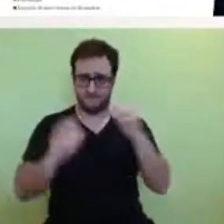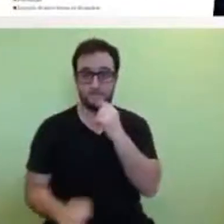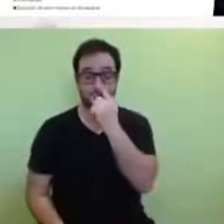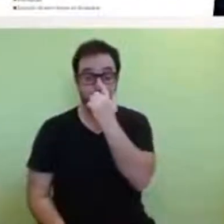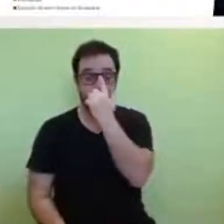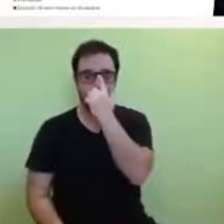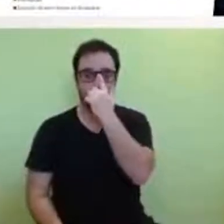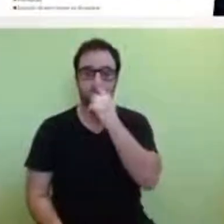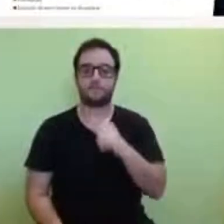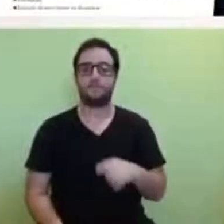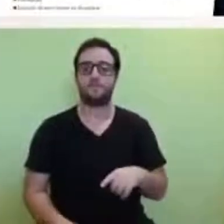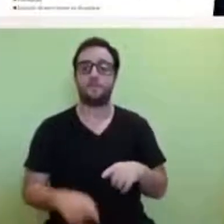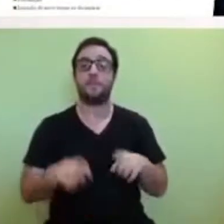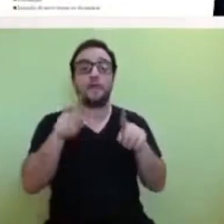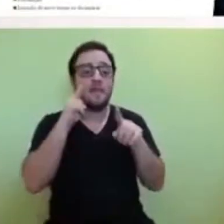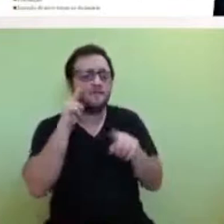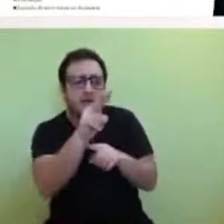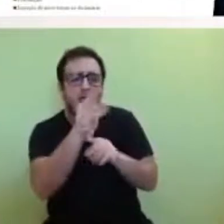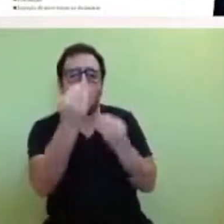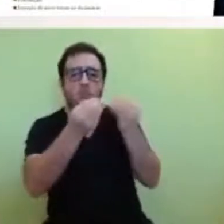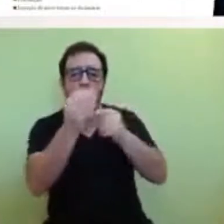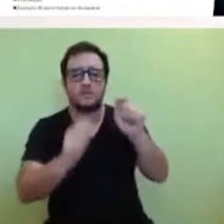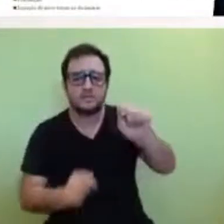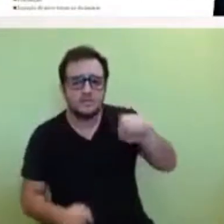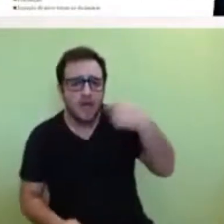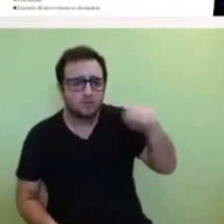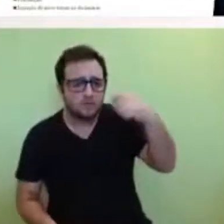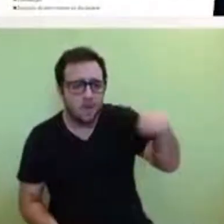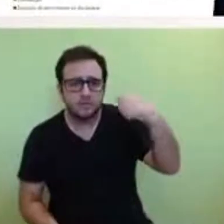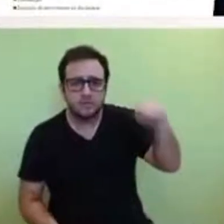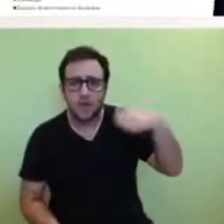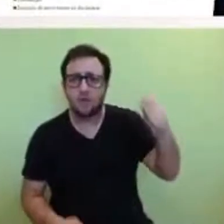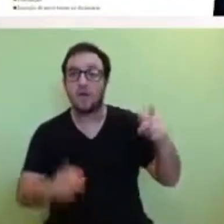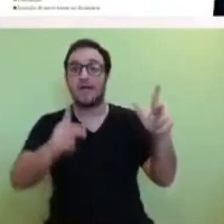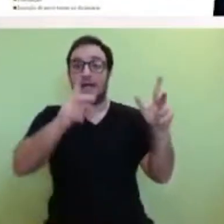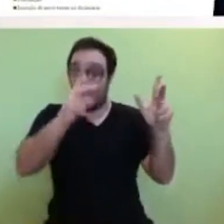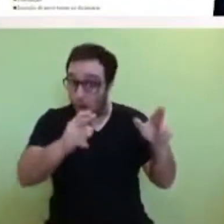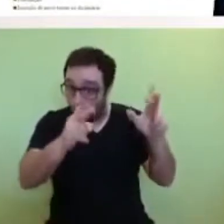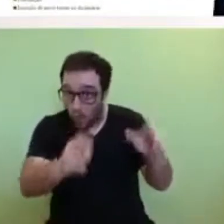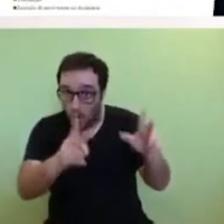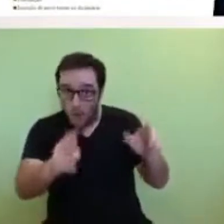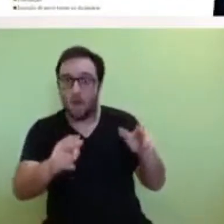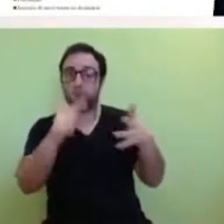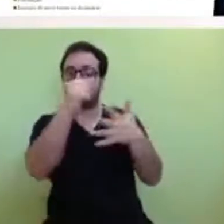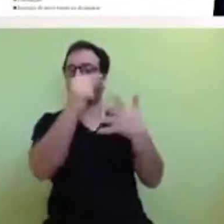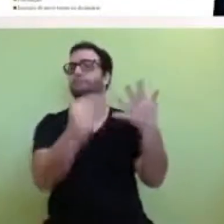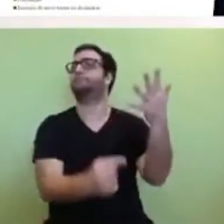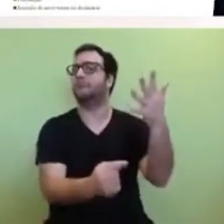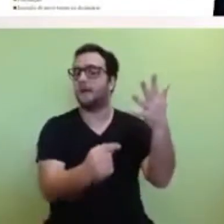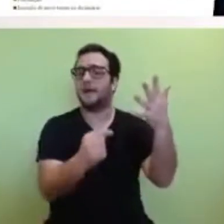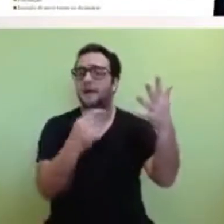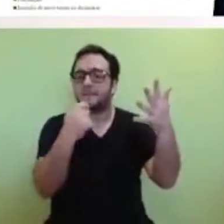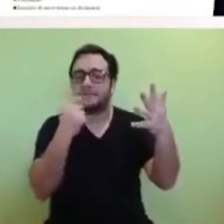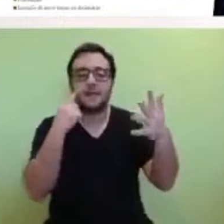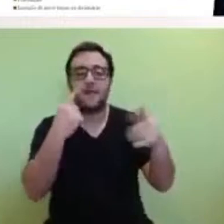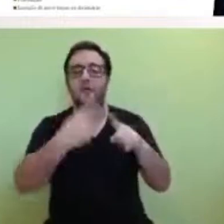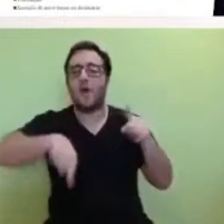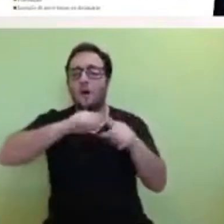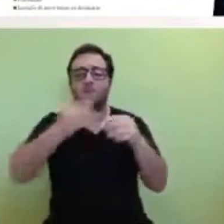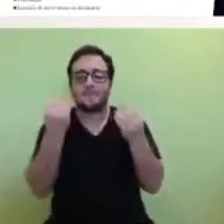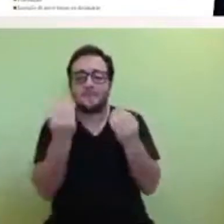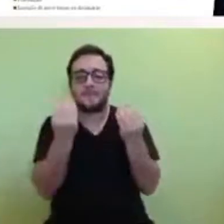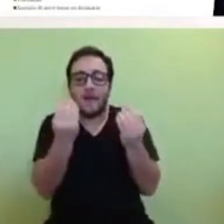que nem sempre pode ser um registro certo, visto que qualquer pessoa pode chegar lá e colocar qualquer coisa. Então, ele me apresenta